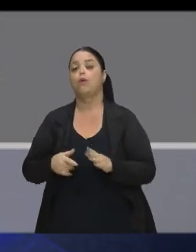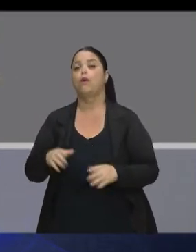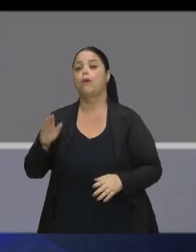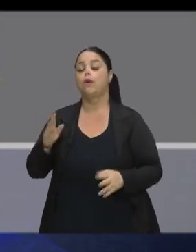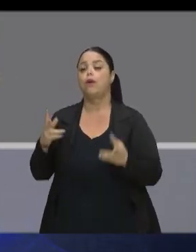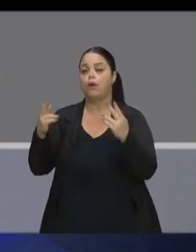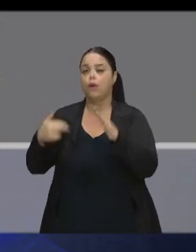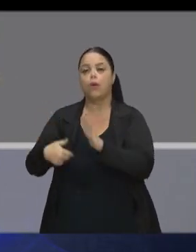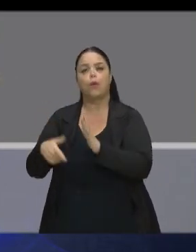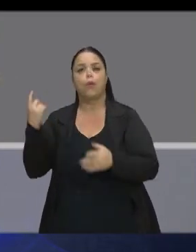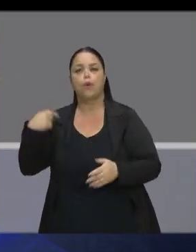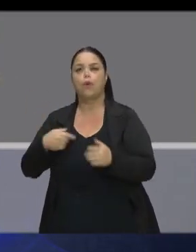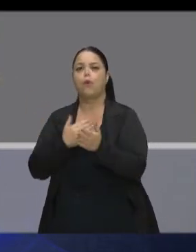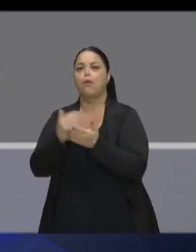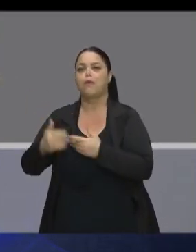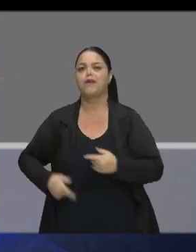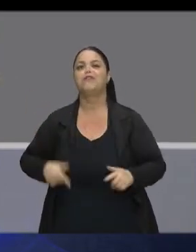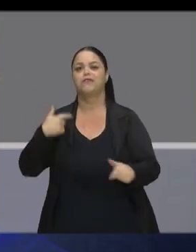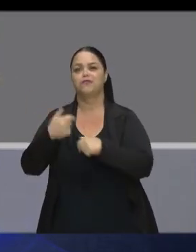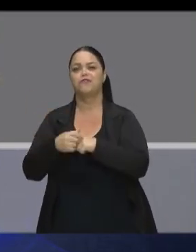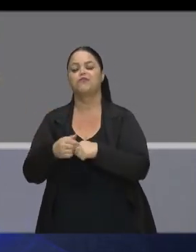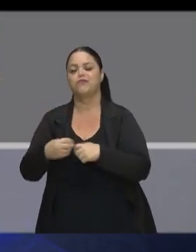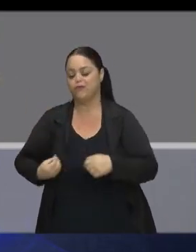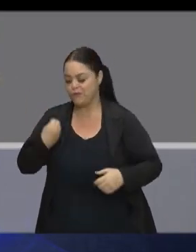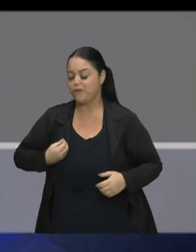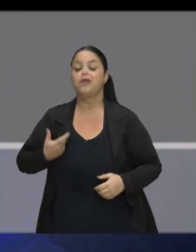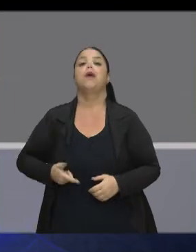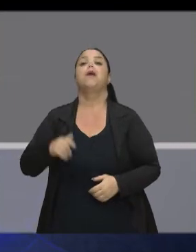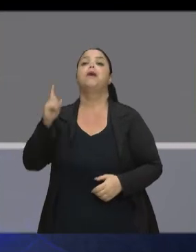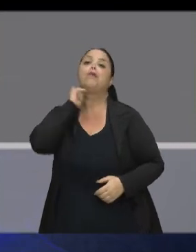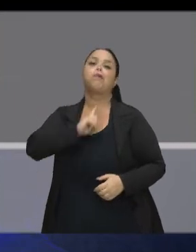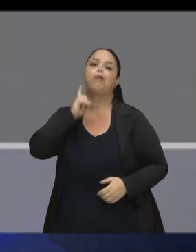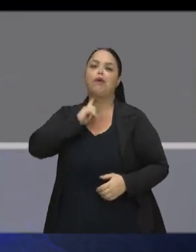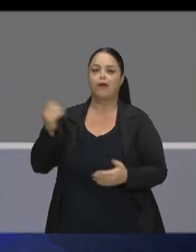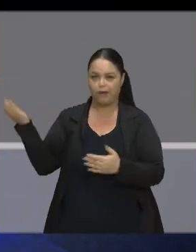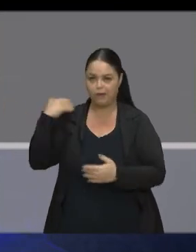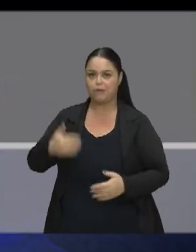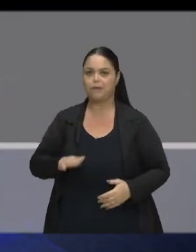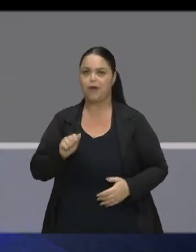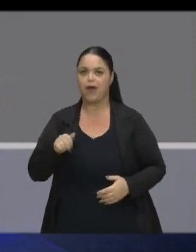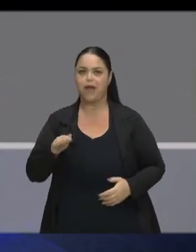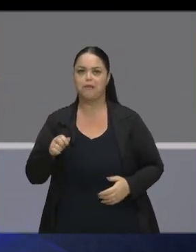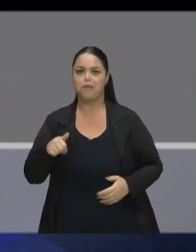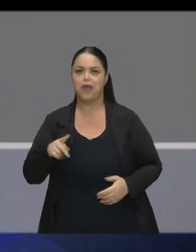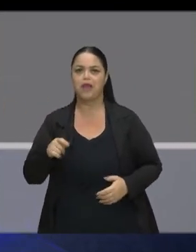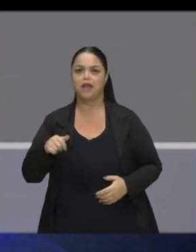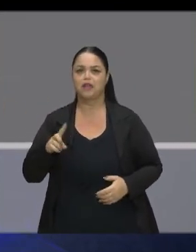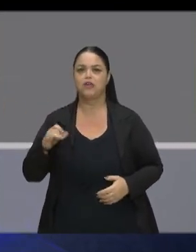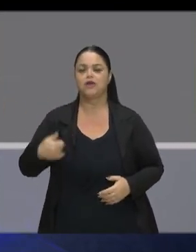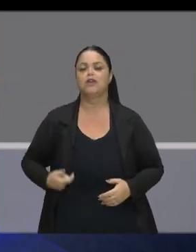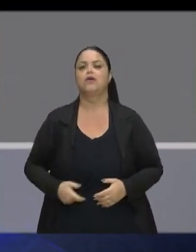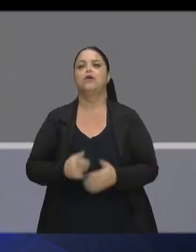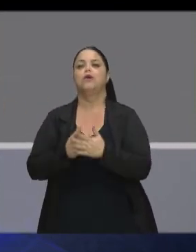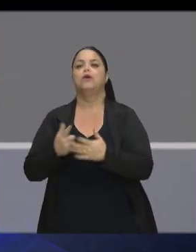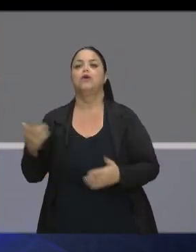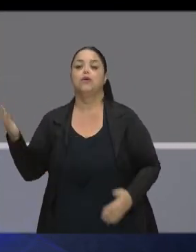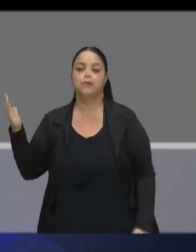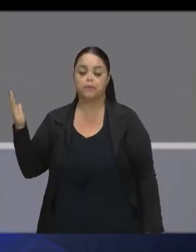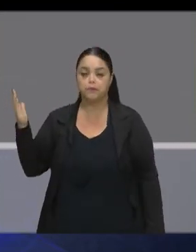Baipendi. Lembrando, a senhora professora Francisca Paula de Jesus Nogueira